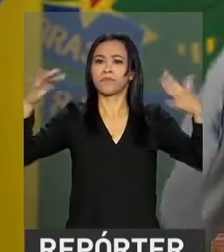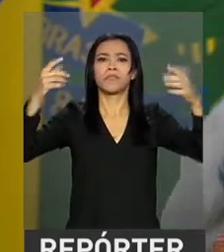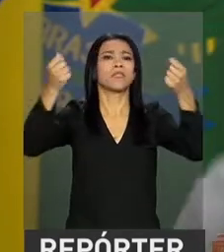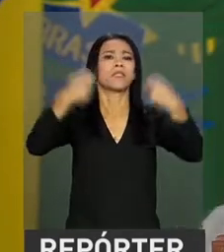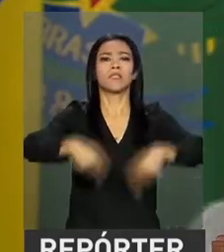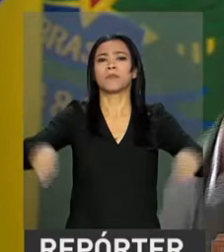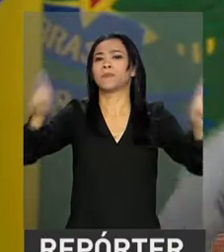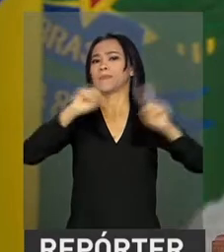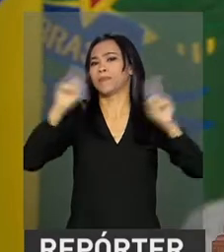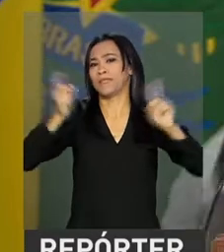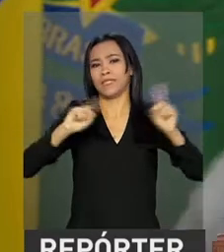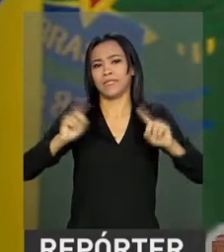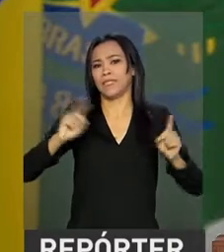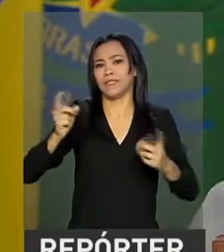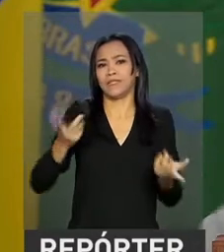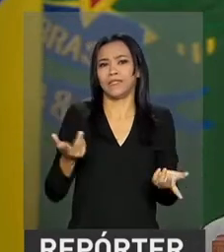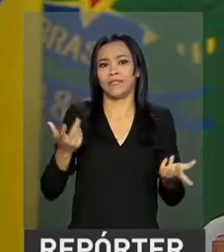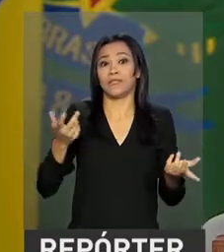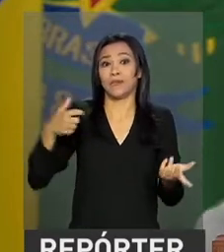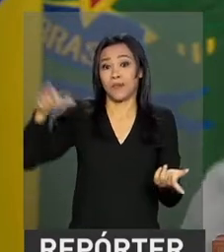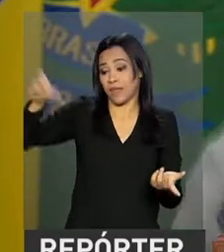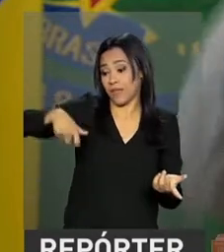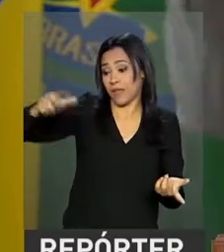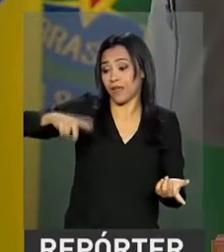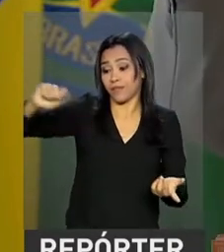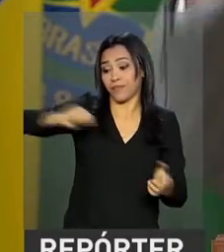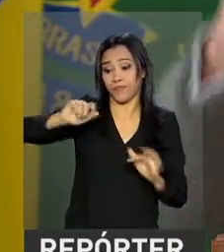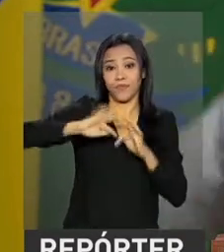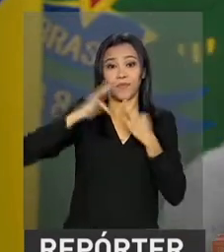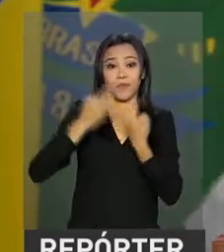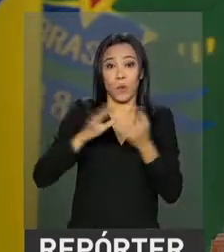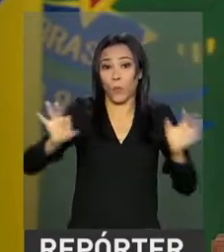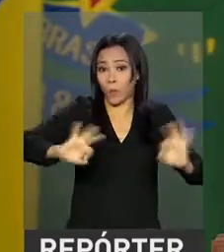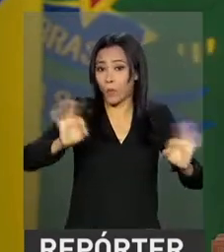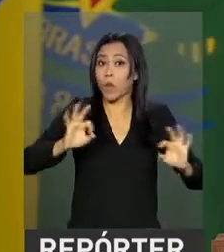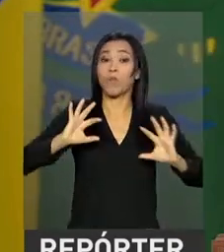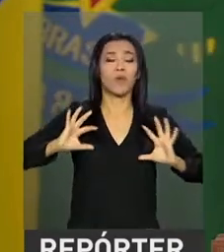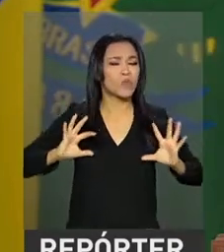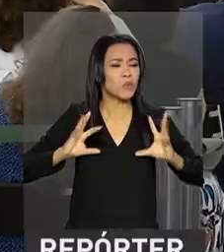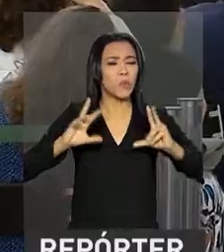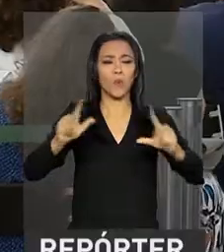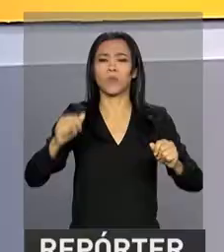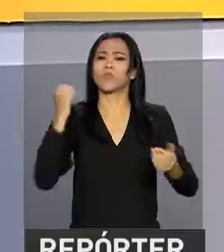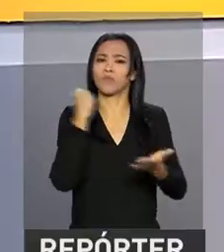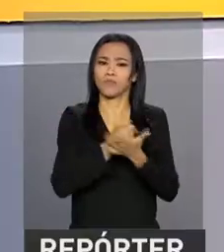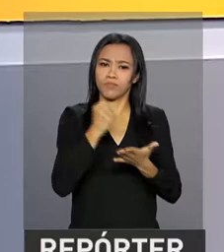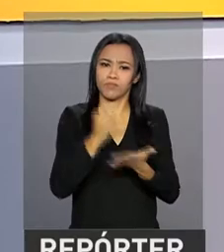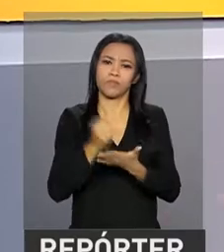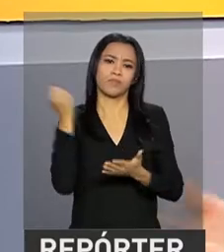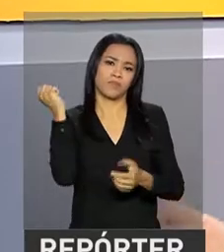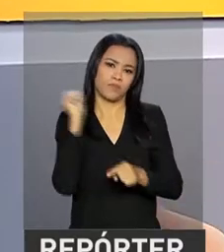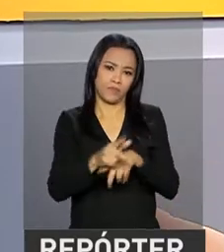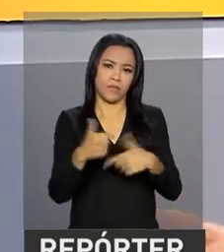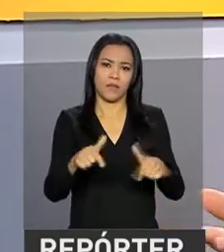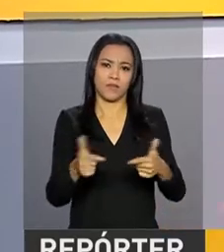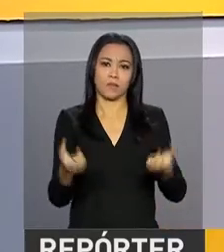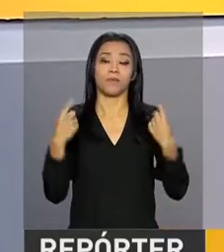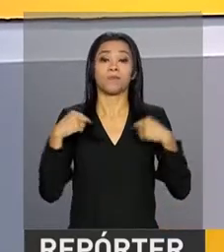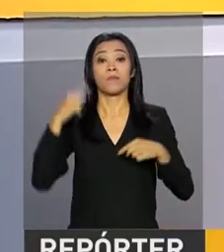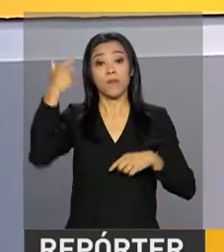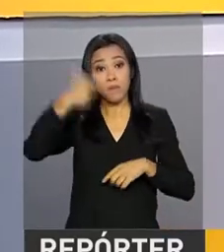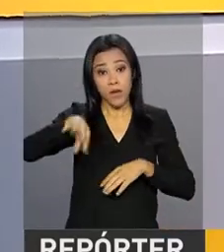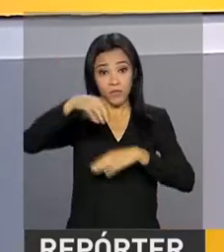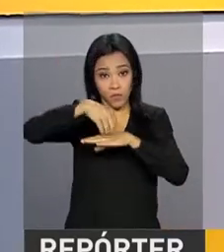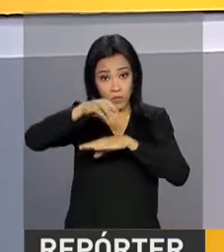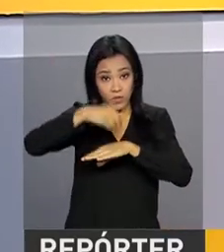de qualquer benefício de natureza individual que todos estarão empregados no nosso país e para mais informações